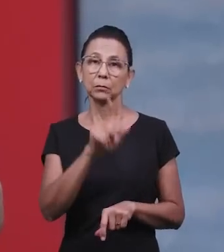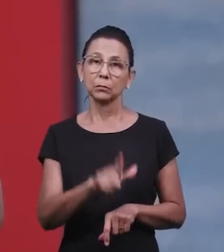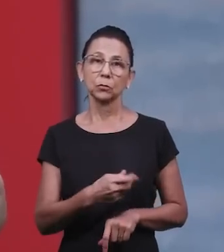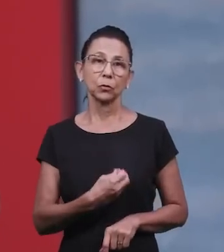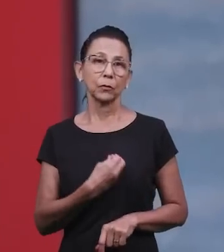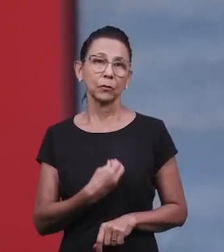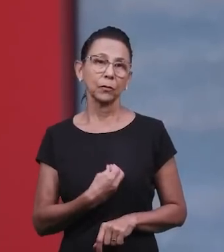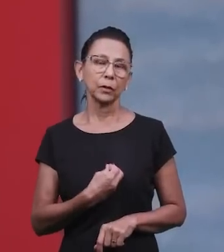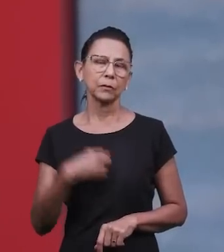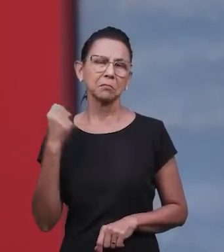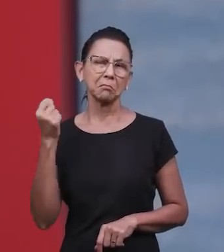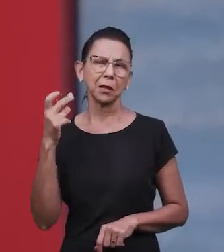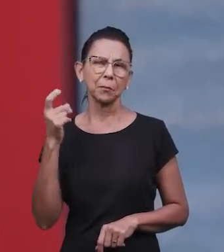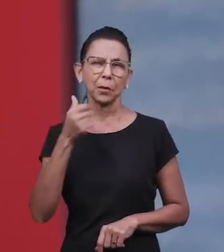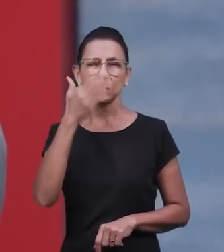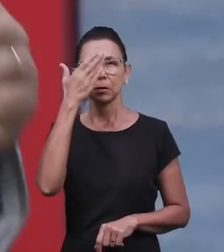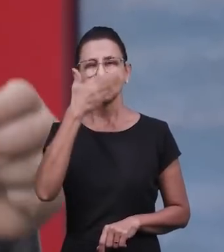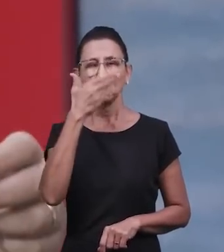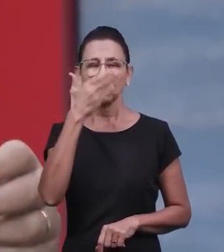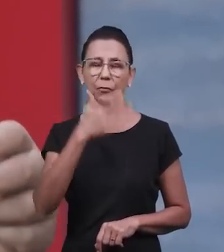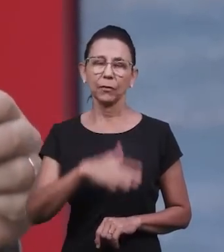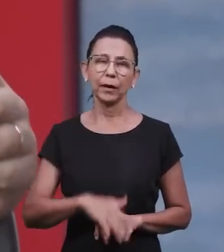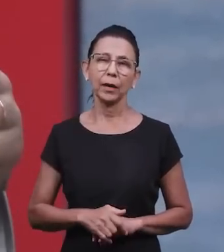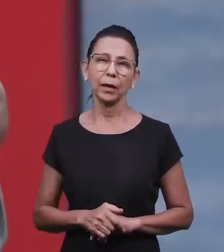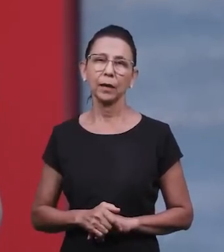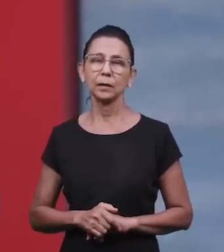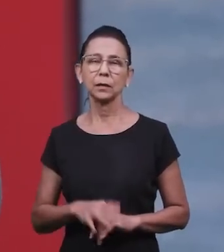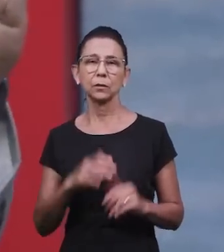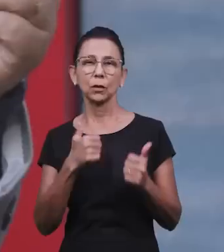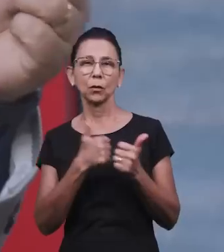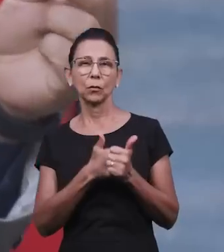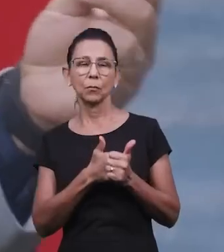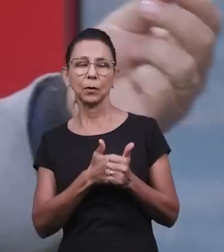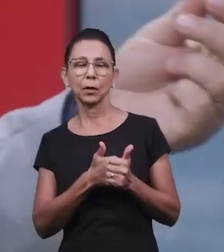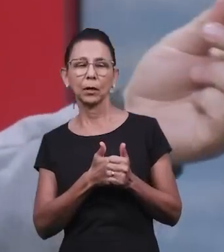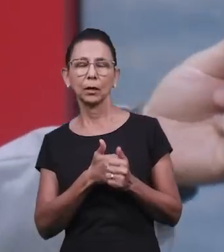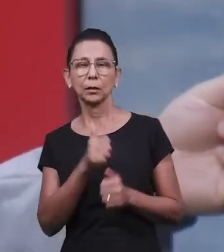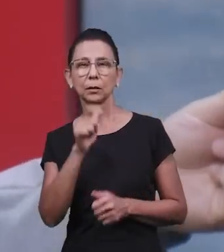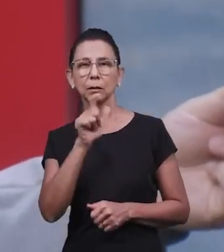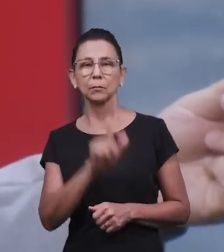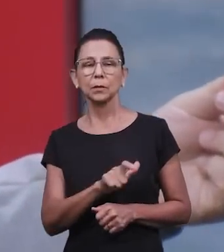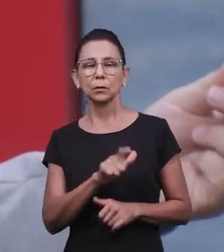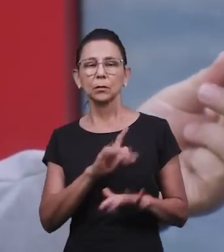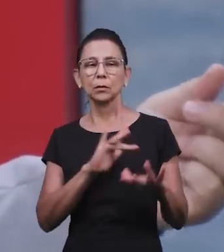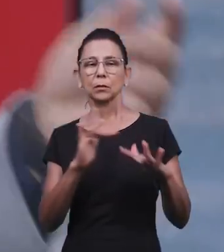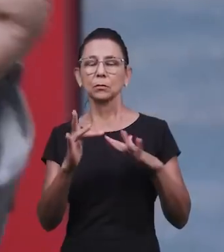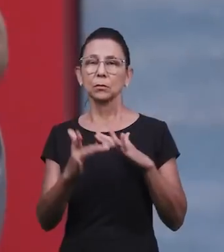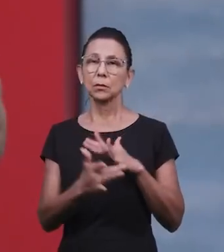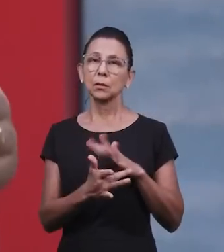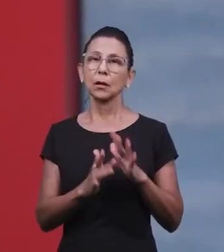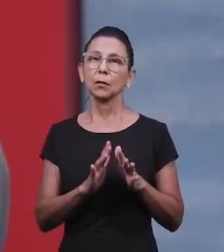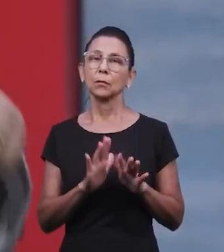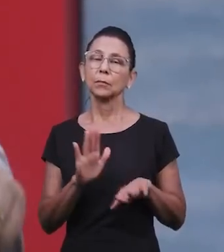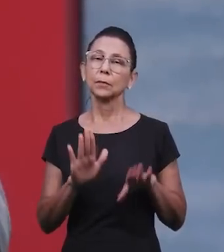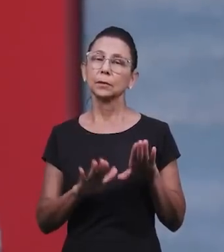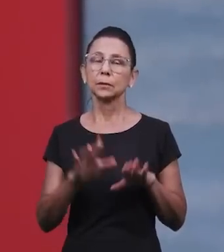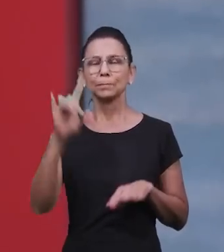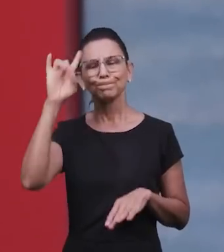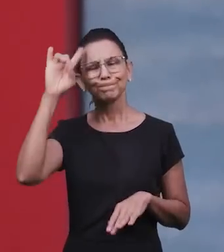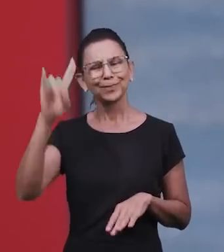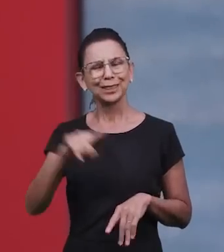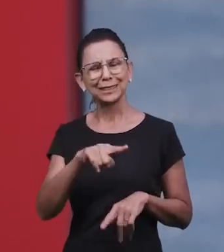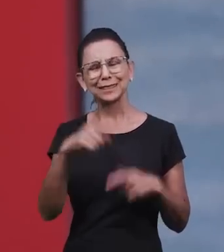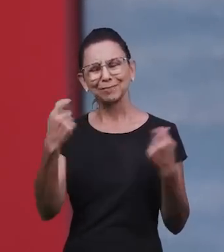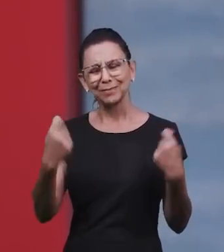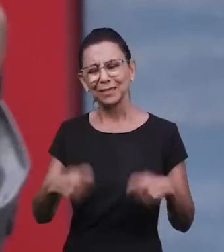passando. Às vezes a gente não vê a pessoa há muito tempo, a gente acompanha a vida da pessoa pela rede social, mas você não sabe que naquele dia ela estava